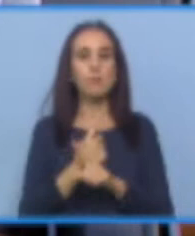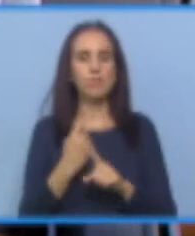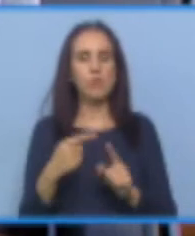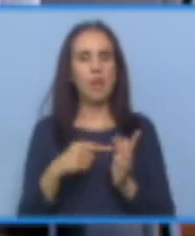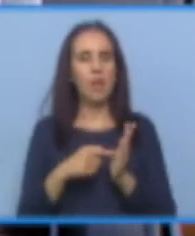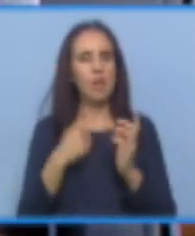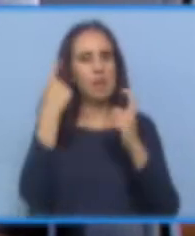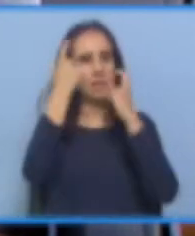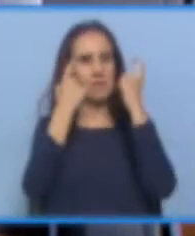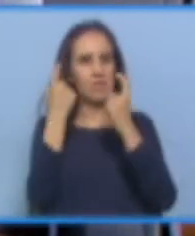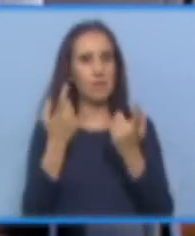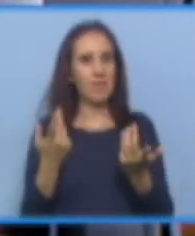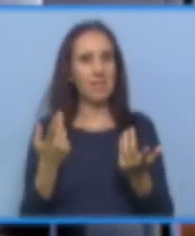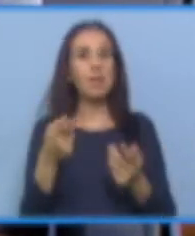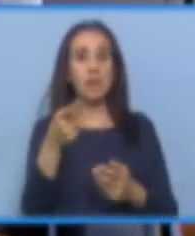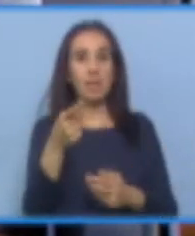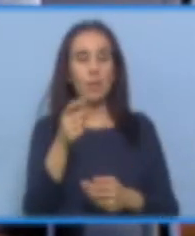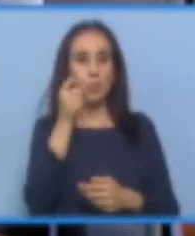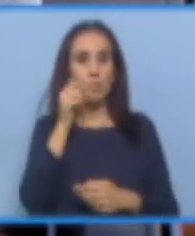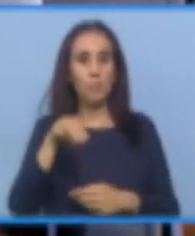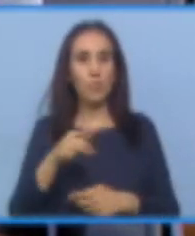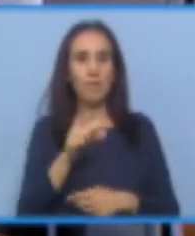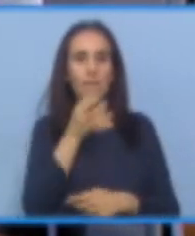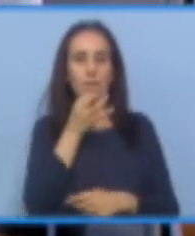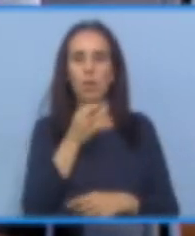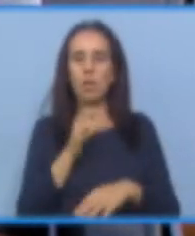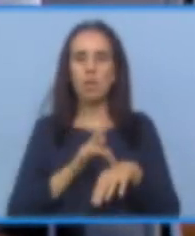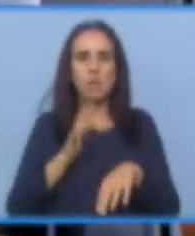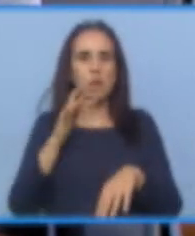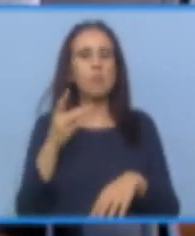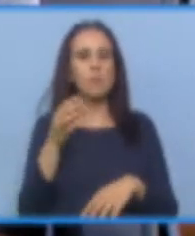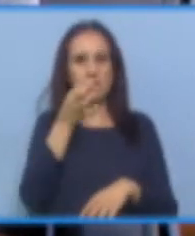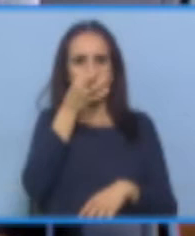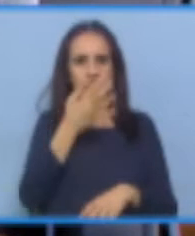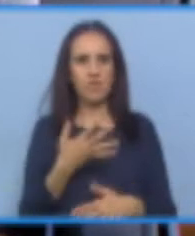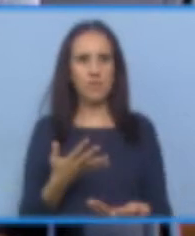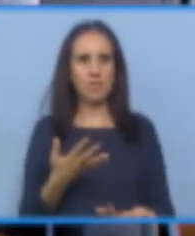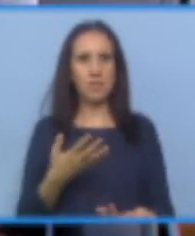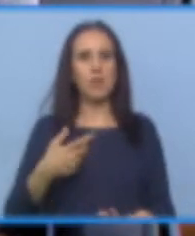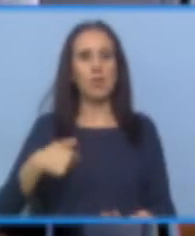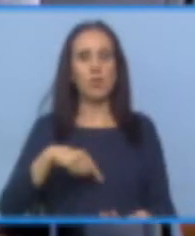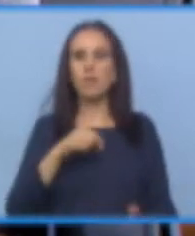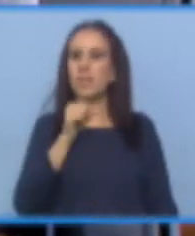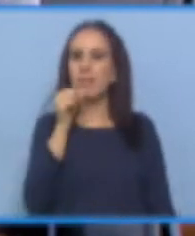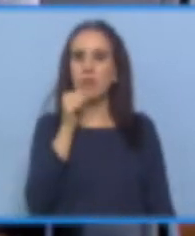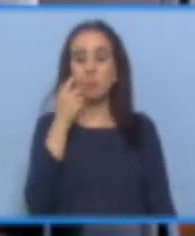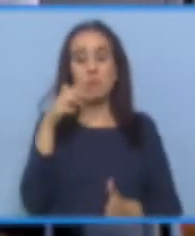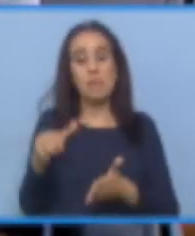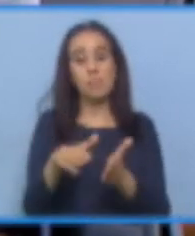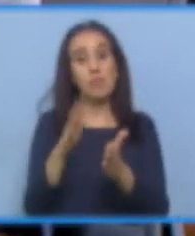de reflexão. Não é? Aquilo que o Manel falou tocou-nos muito a questão das fragilidades. Nós procuramos sempre o nosso